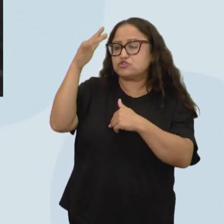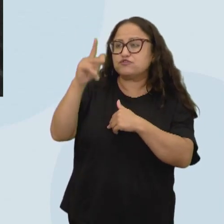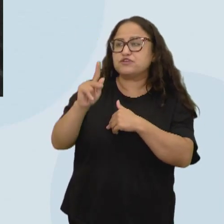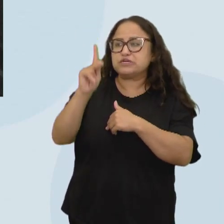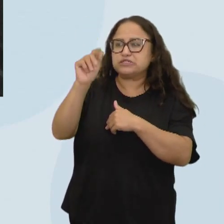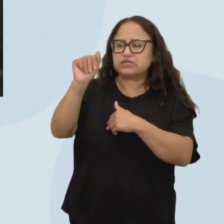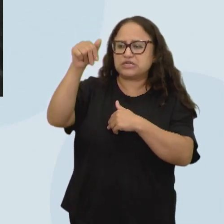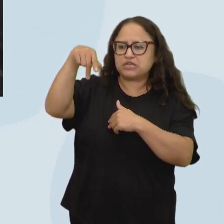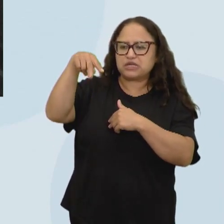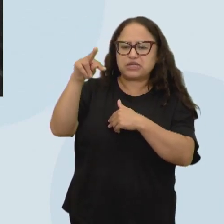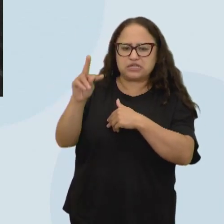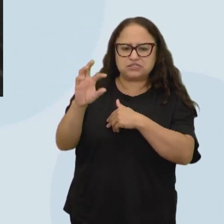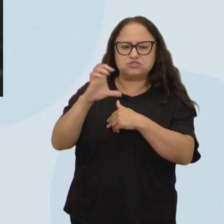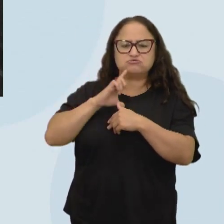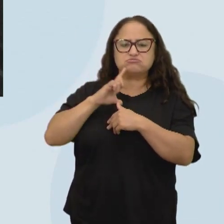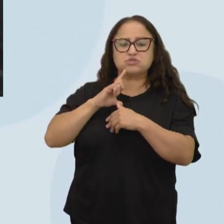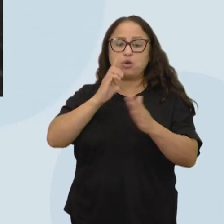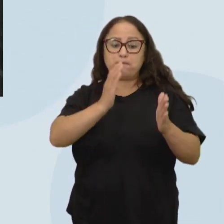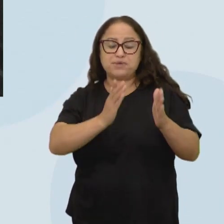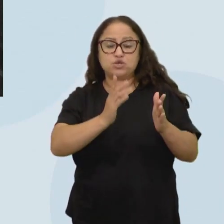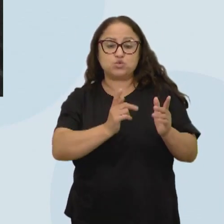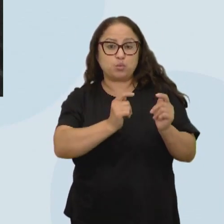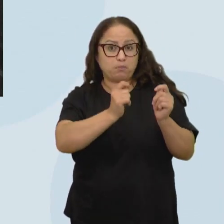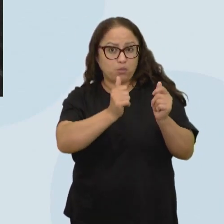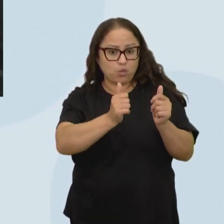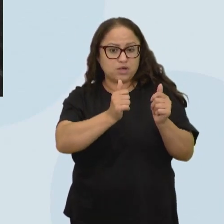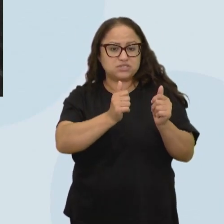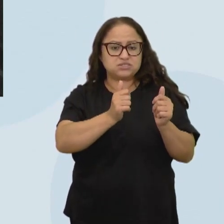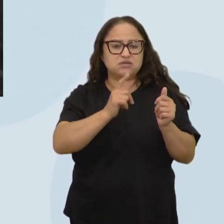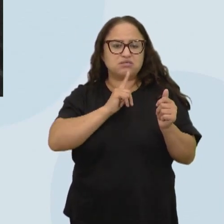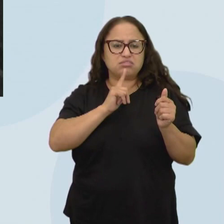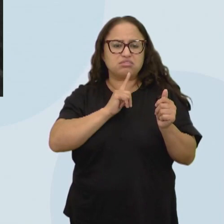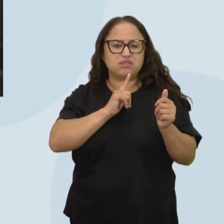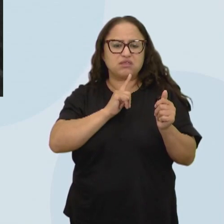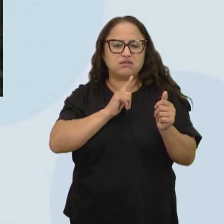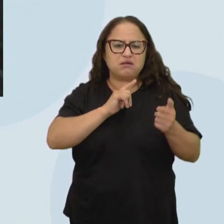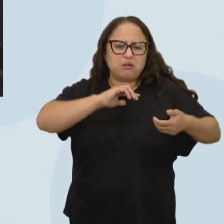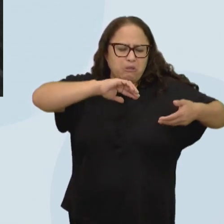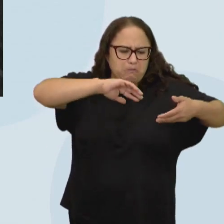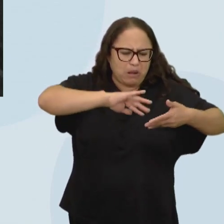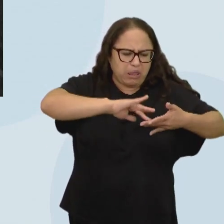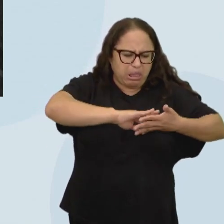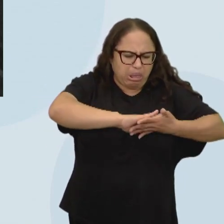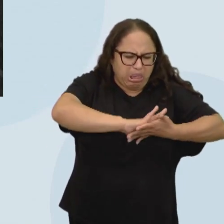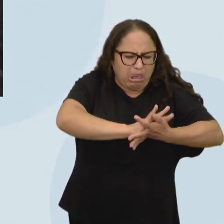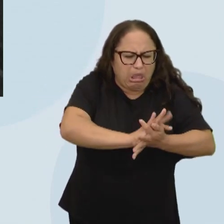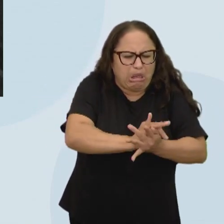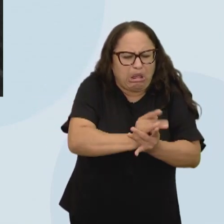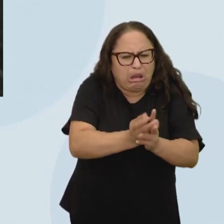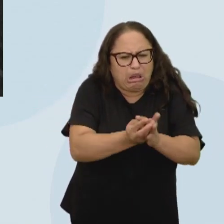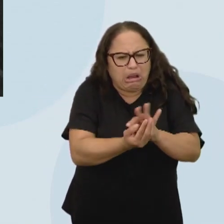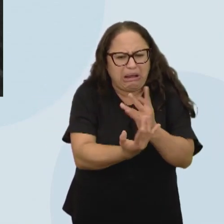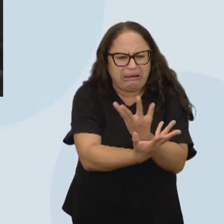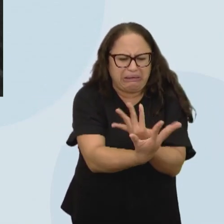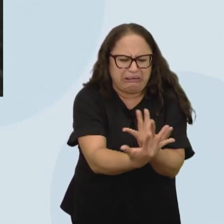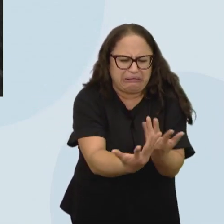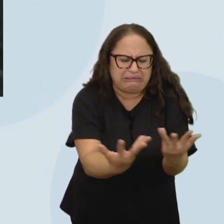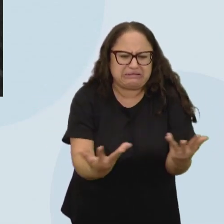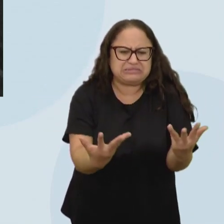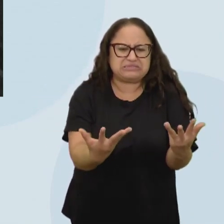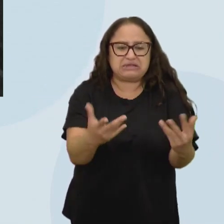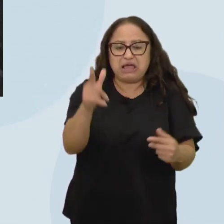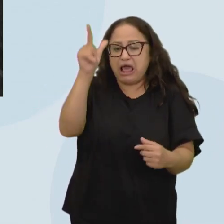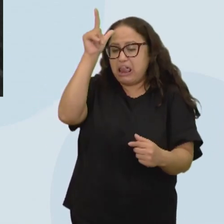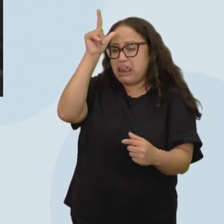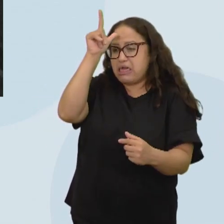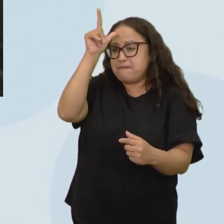Kant, após um curto período de brilho, atolou-se no pântano da capacidade alemã de julgar, enquanto